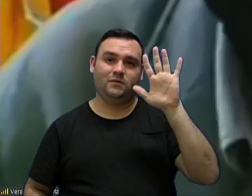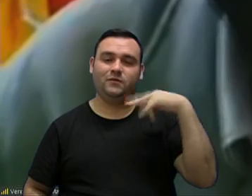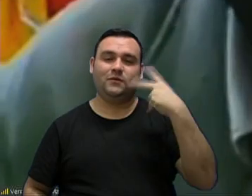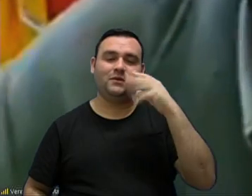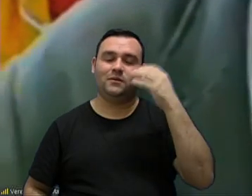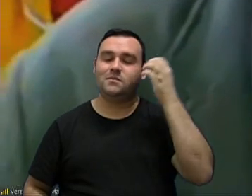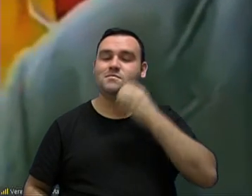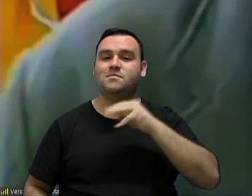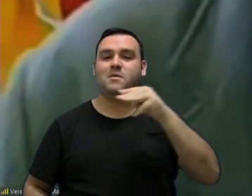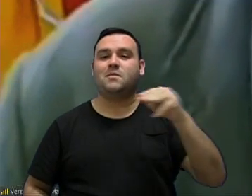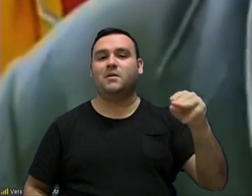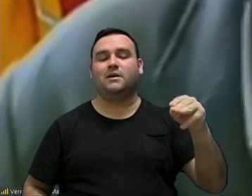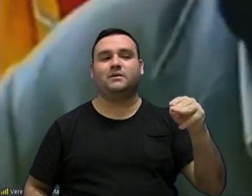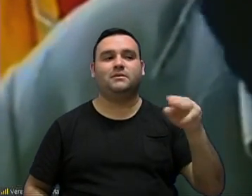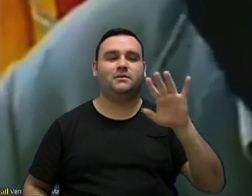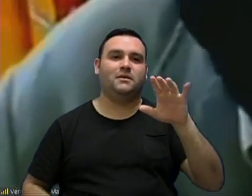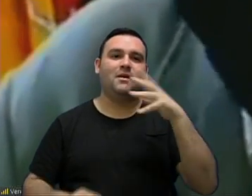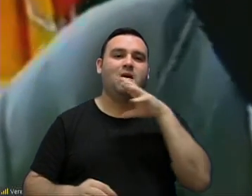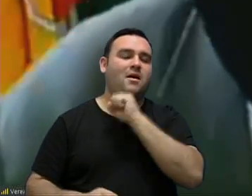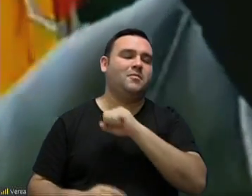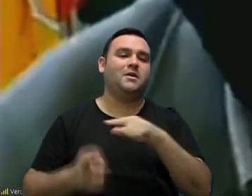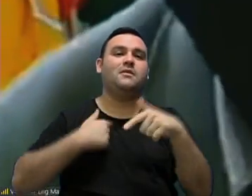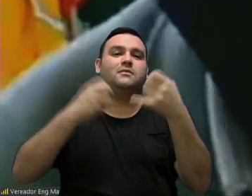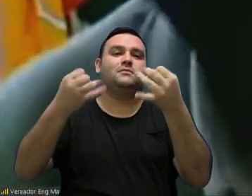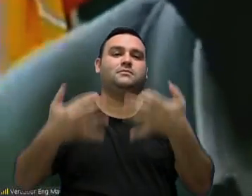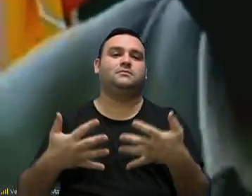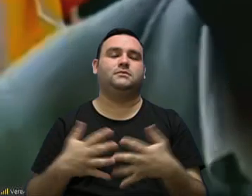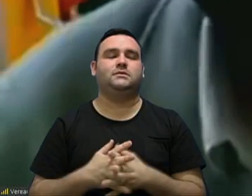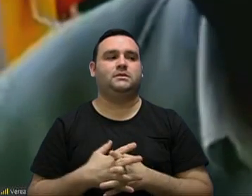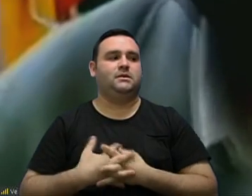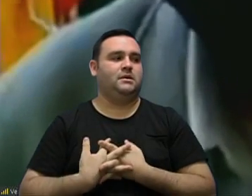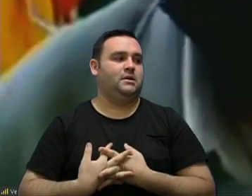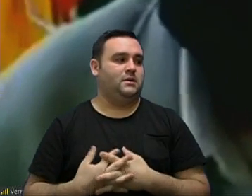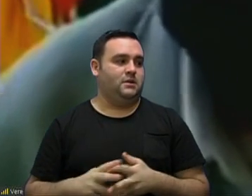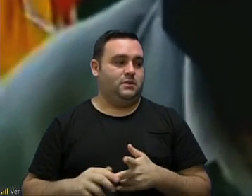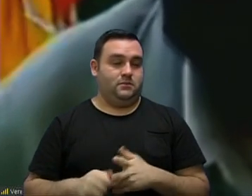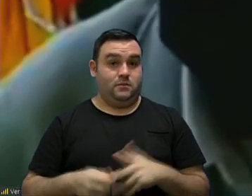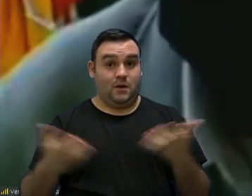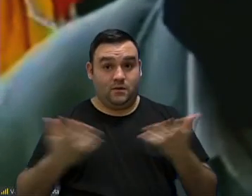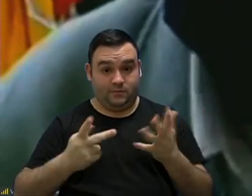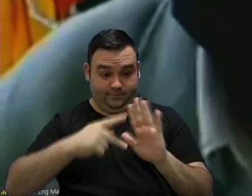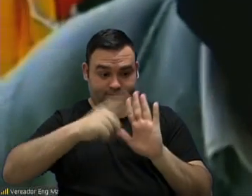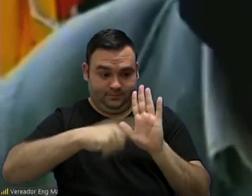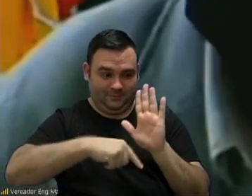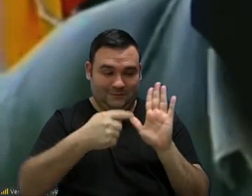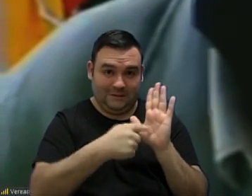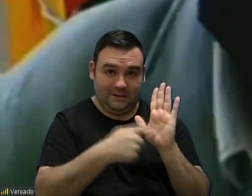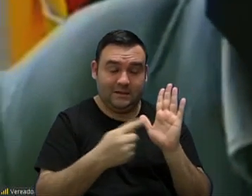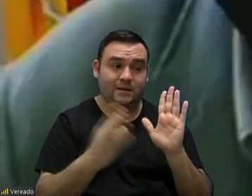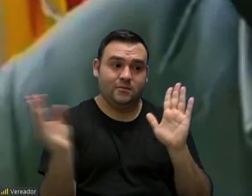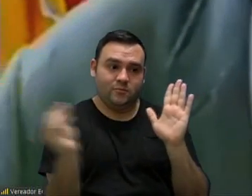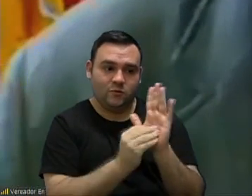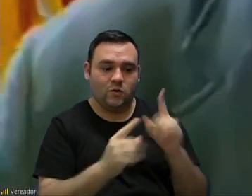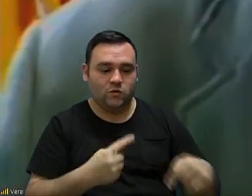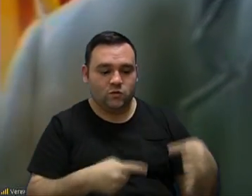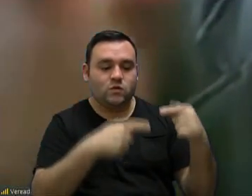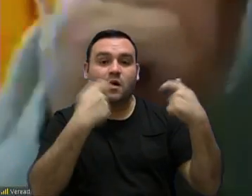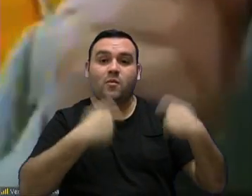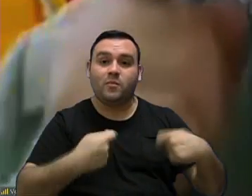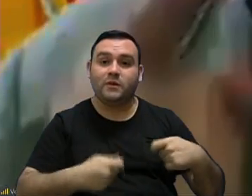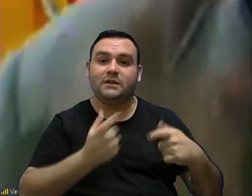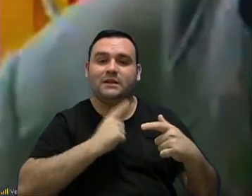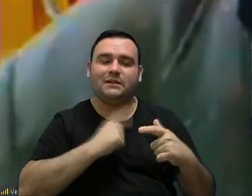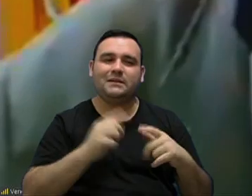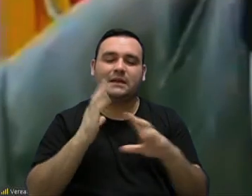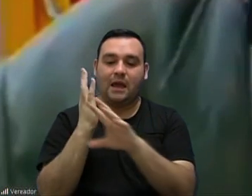vereador Marinho. Mário, só um minuto, eu queria dizer o seguinte: para que esse projeto seja pautado, tem que ter o